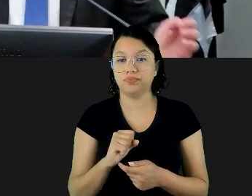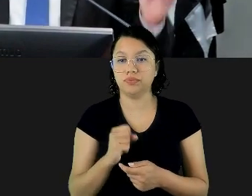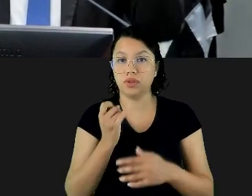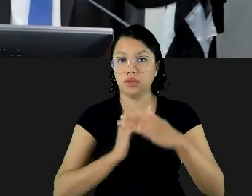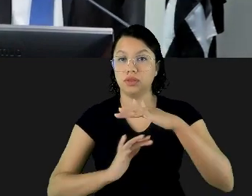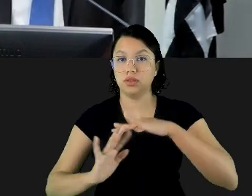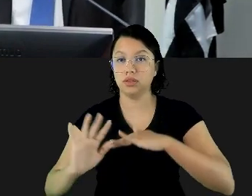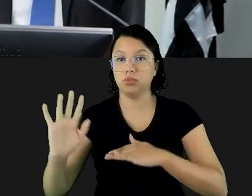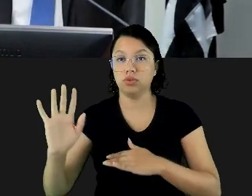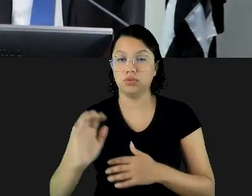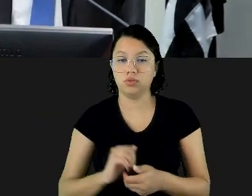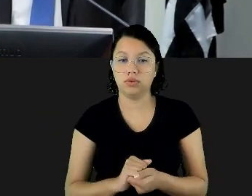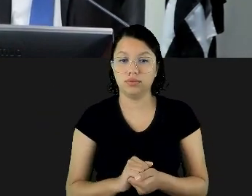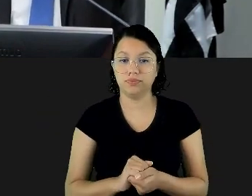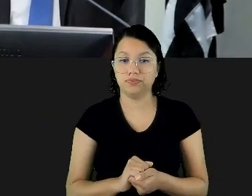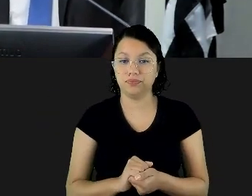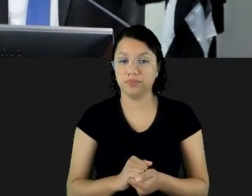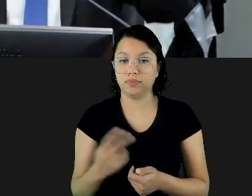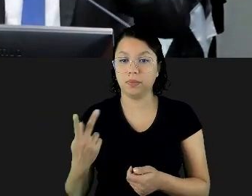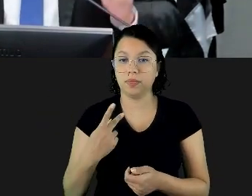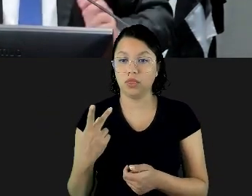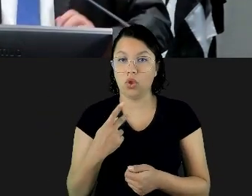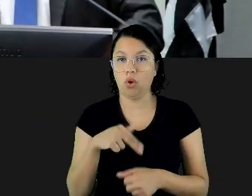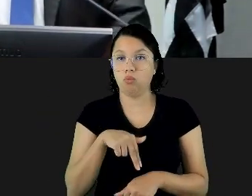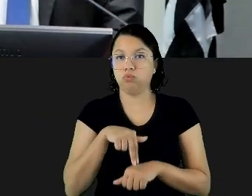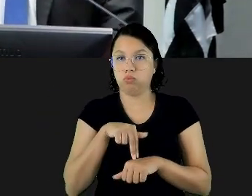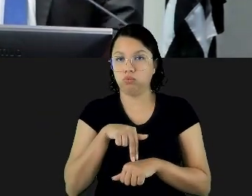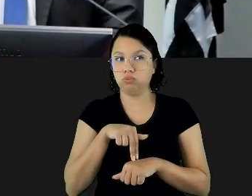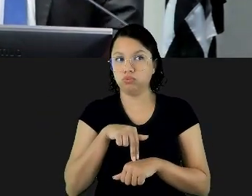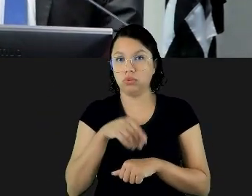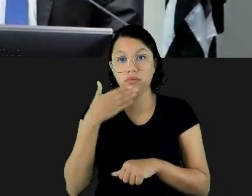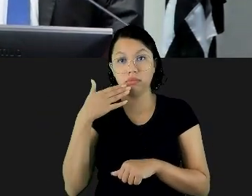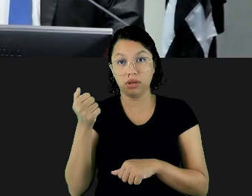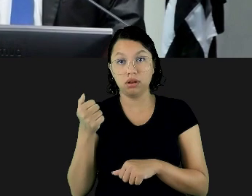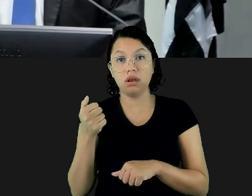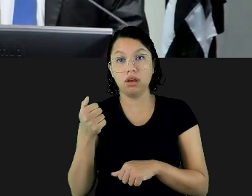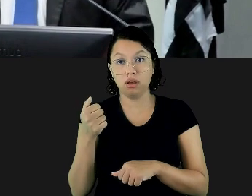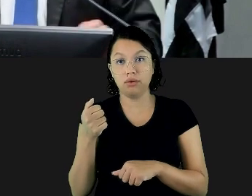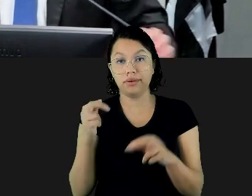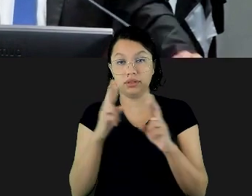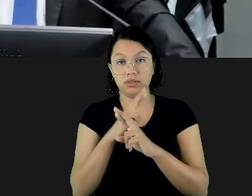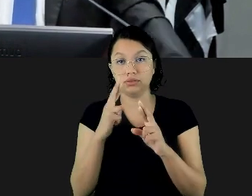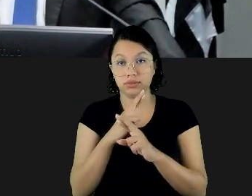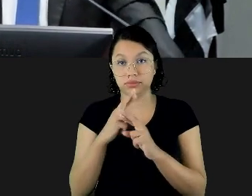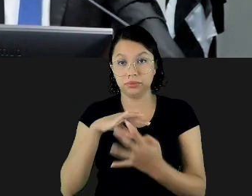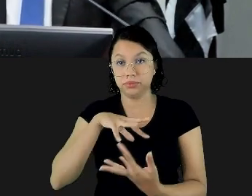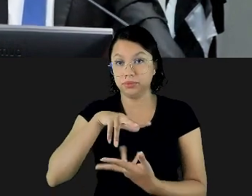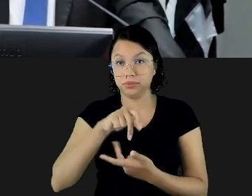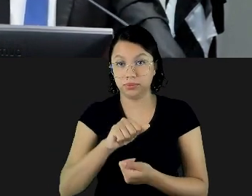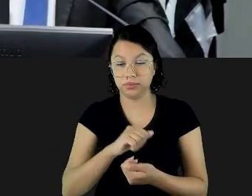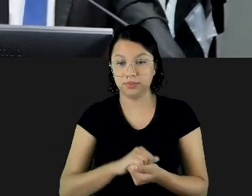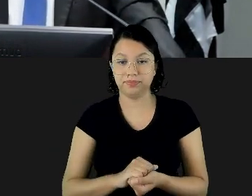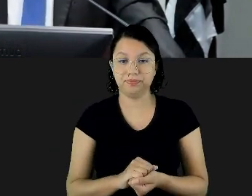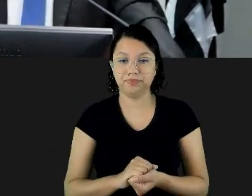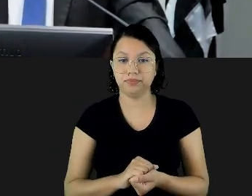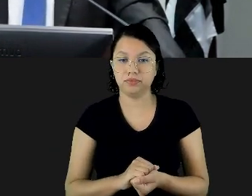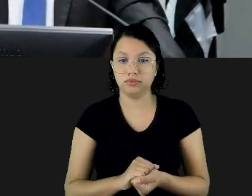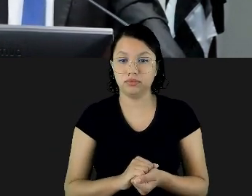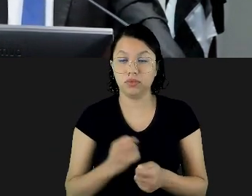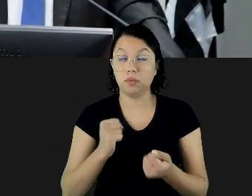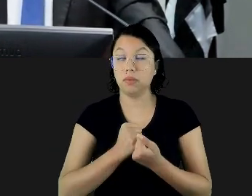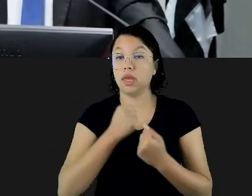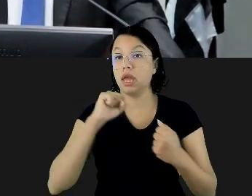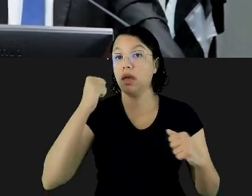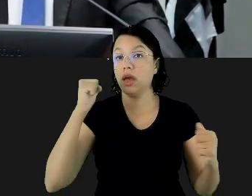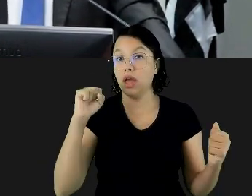A nossa posição é uma posição privilegiada geograficamente. Ela é uma grande plataforma